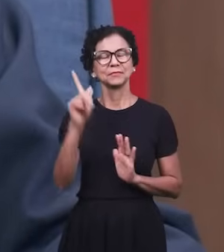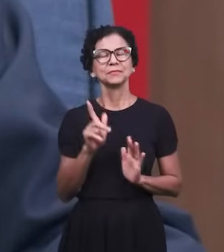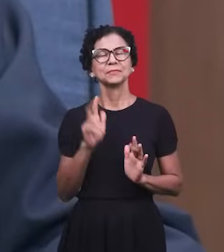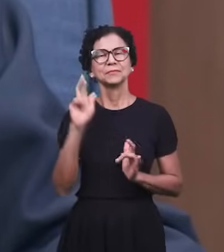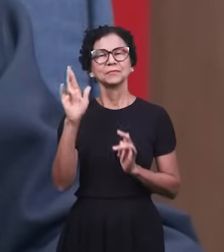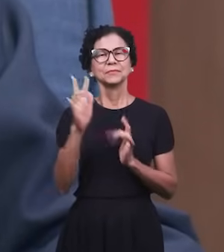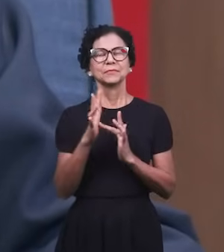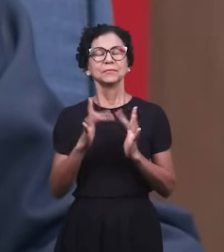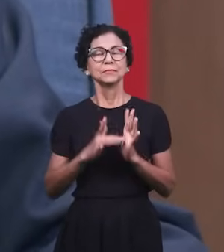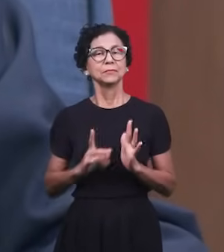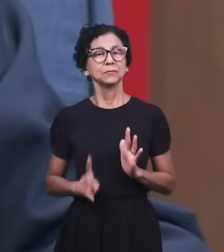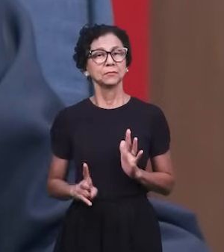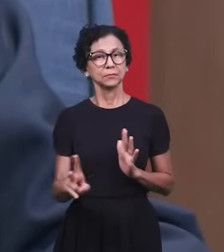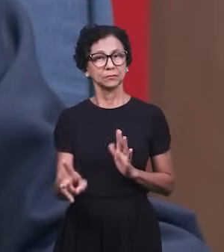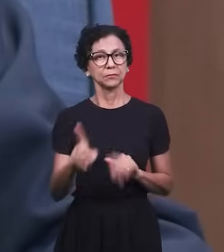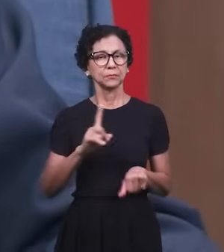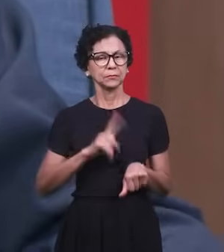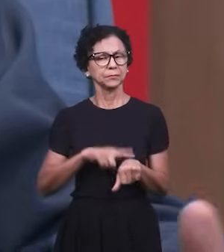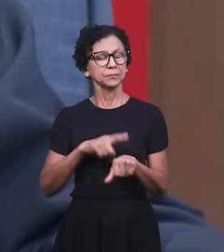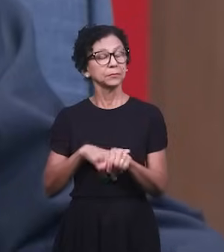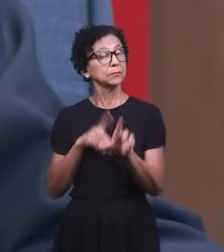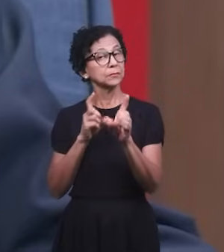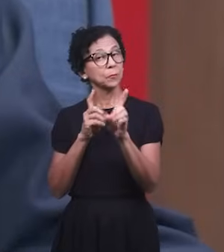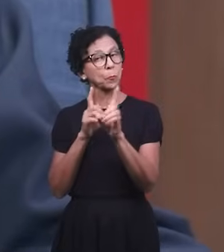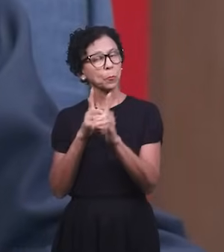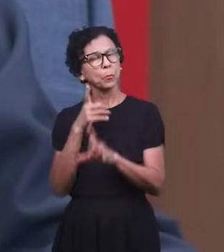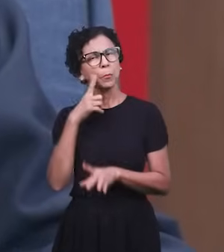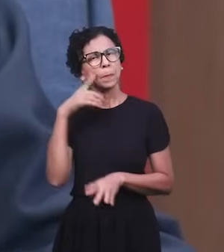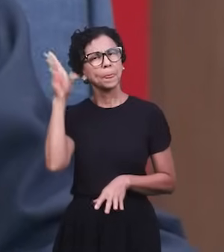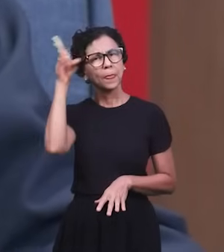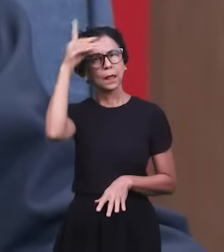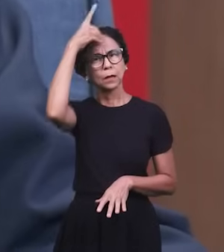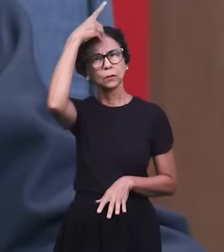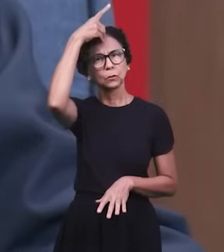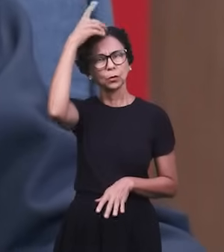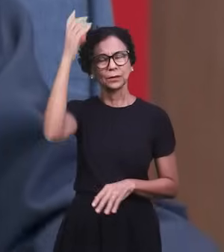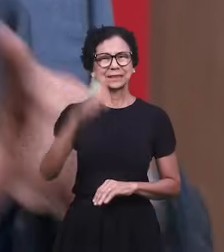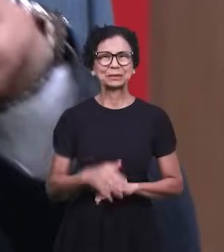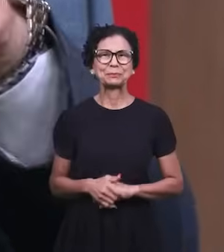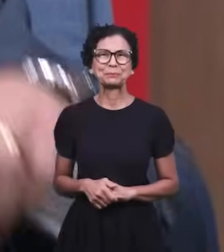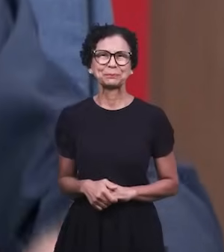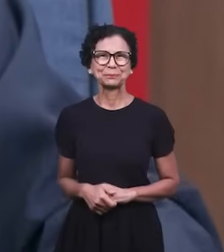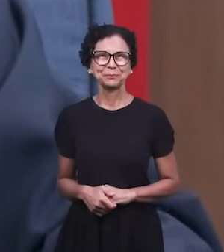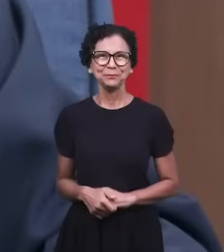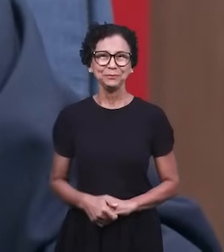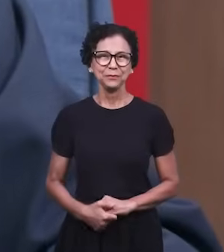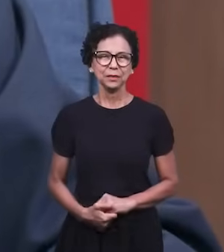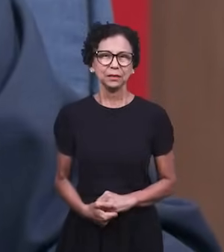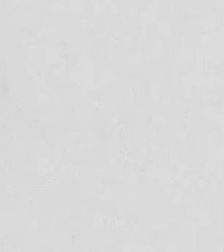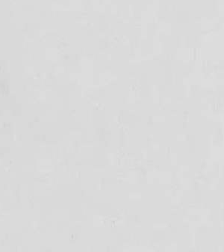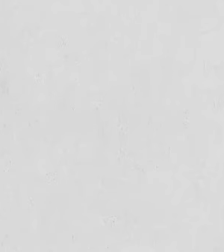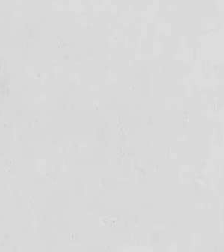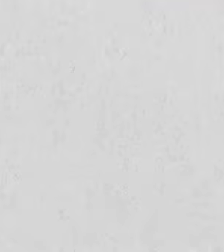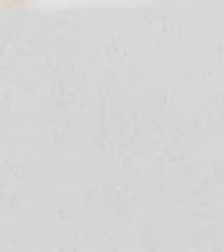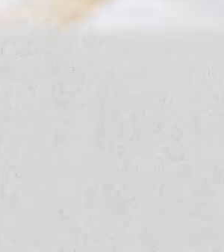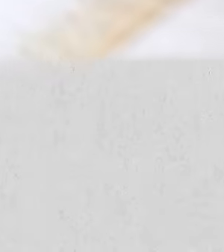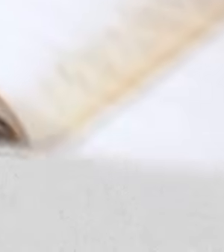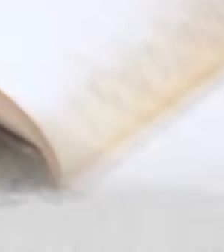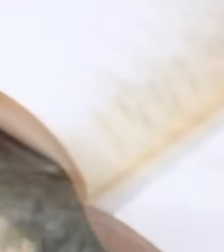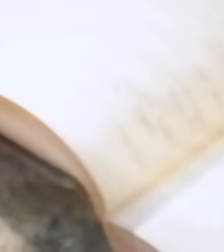continuidade a momentos da doutrina falando sobre dons espirituais, logo depois da vinheta.